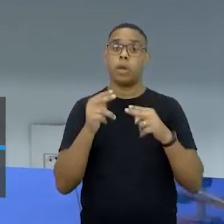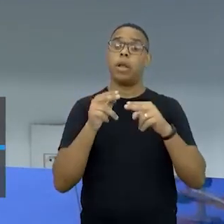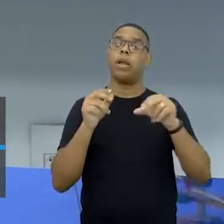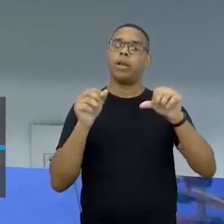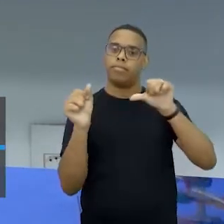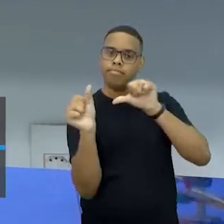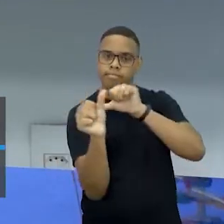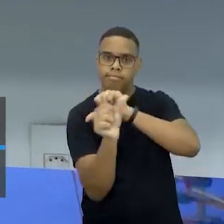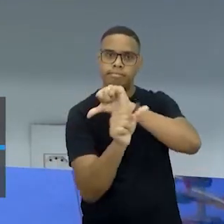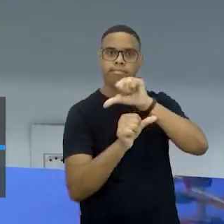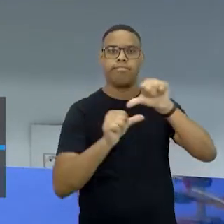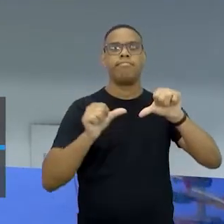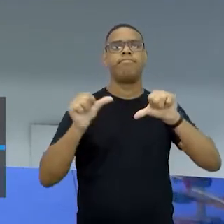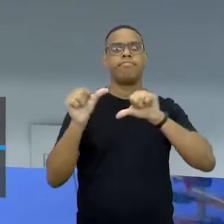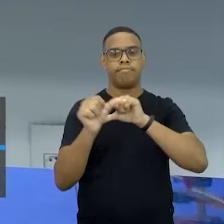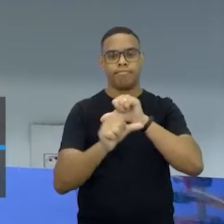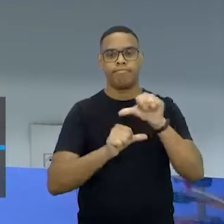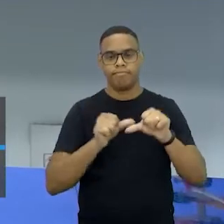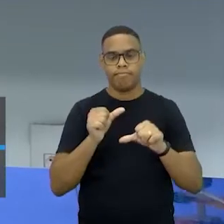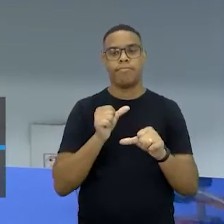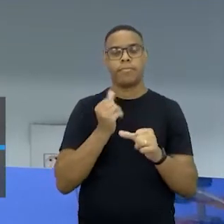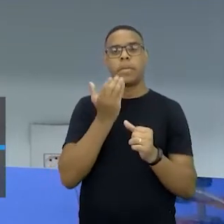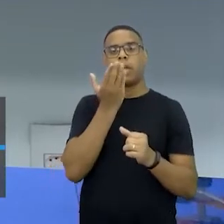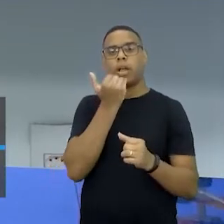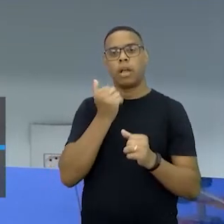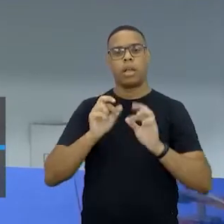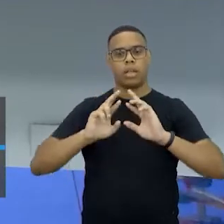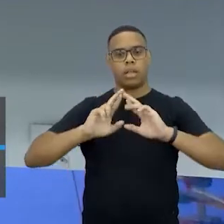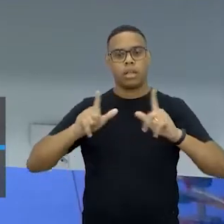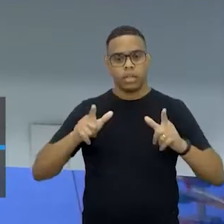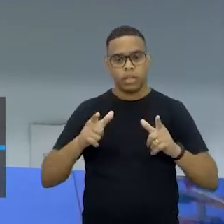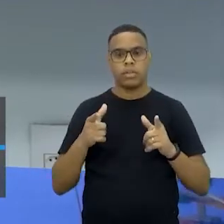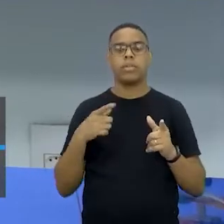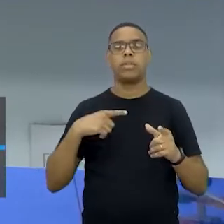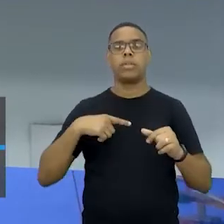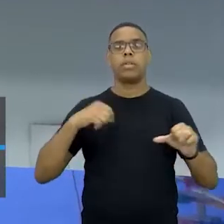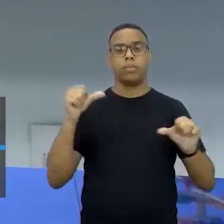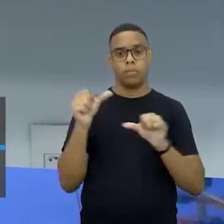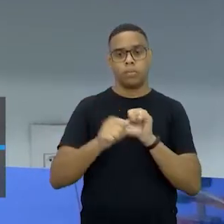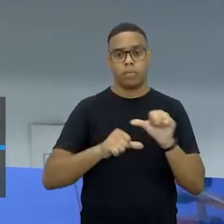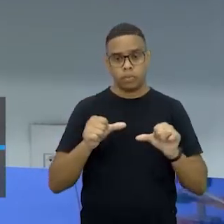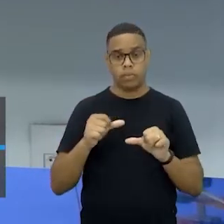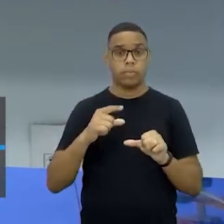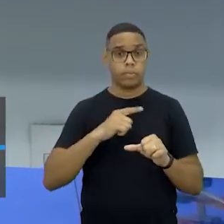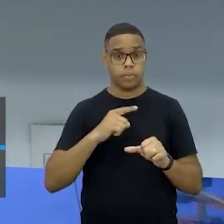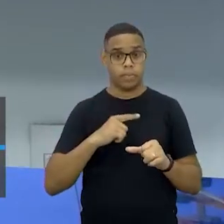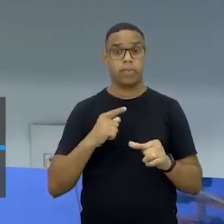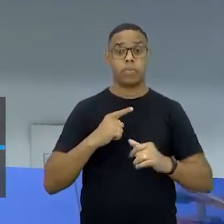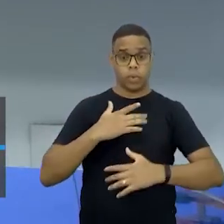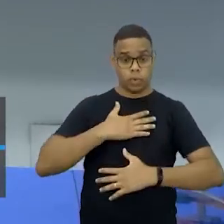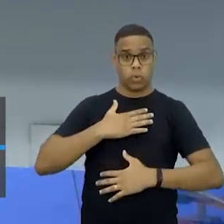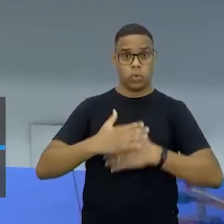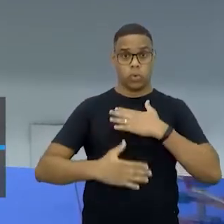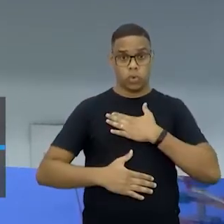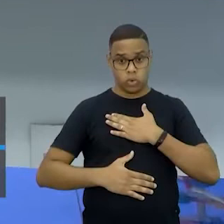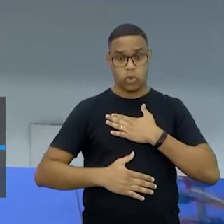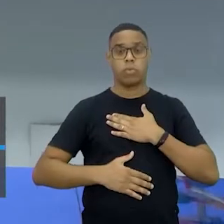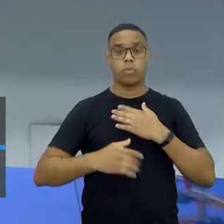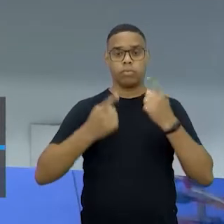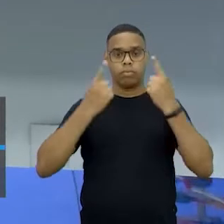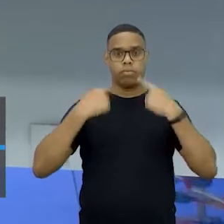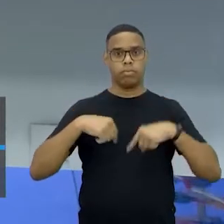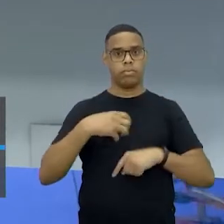modificação na alimentação propriamente dito uma modificação né fisiológica e